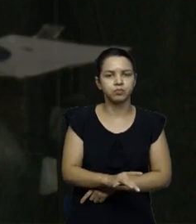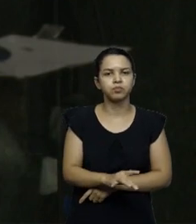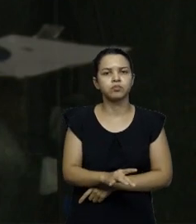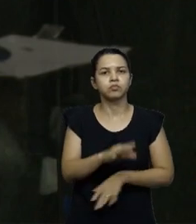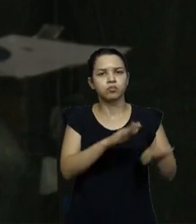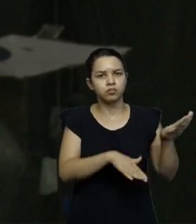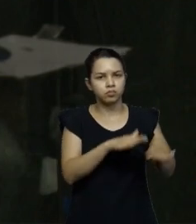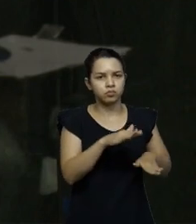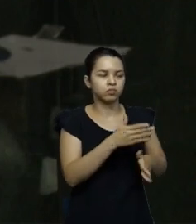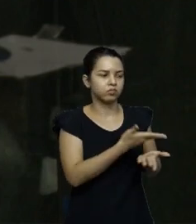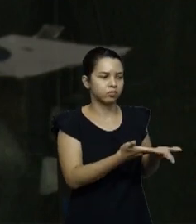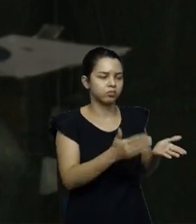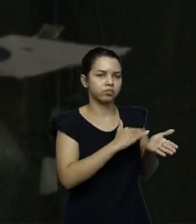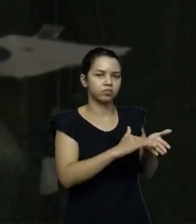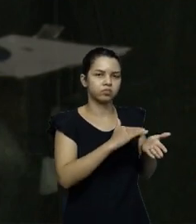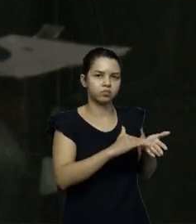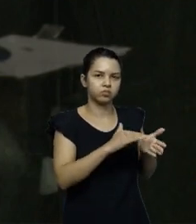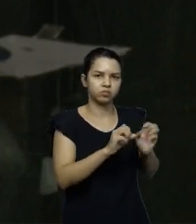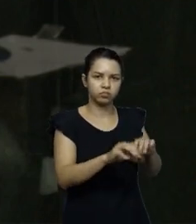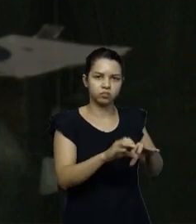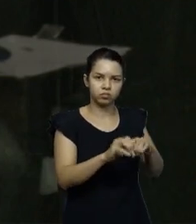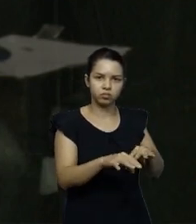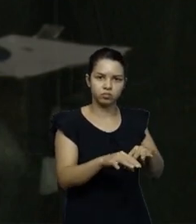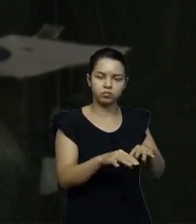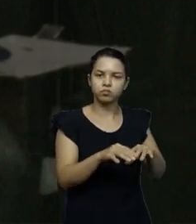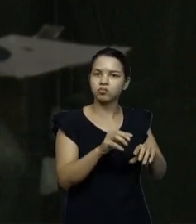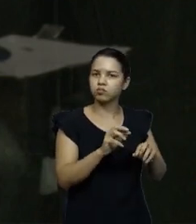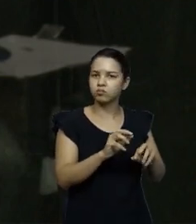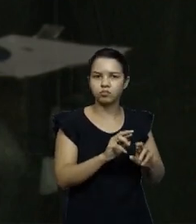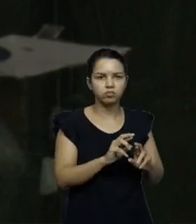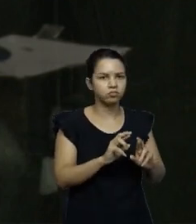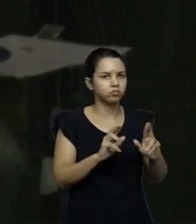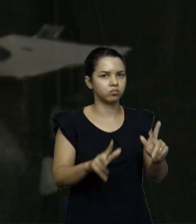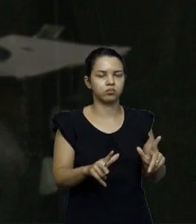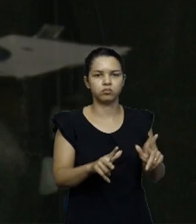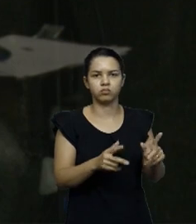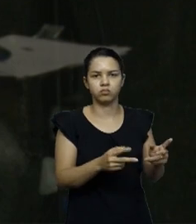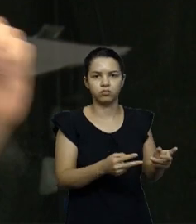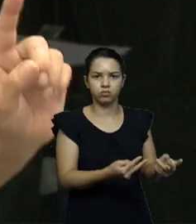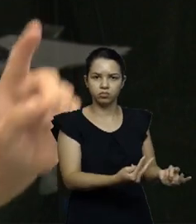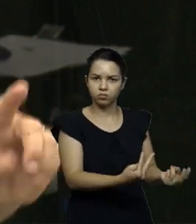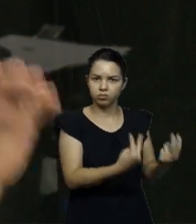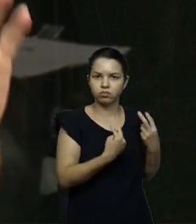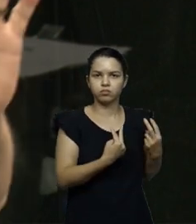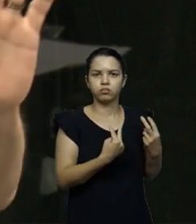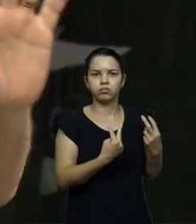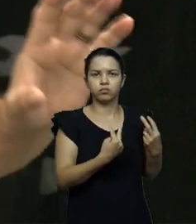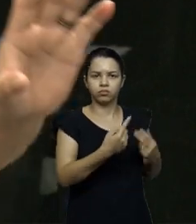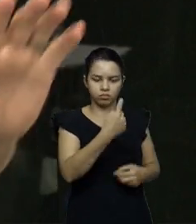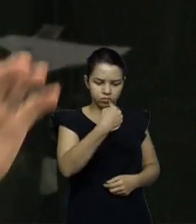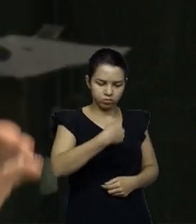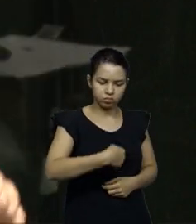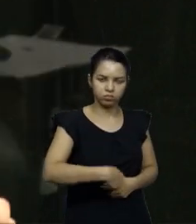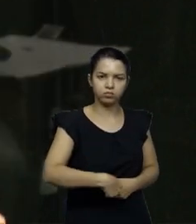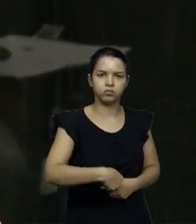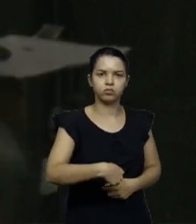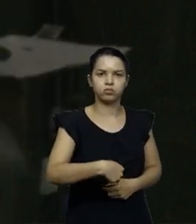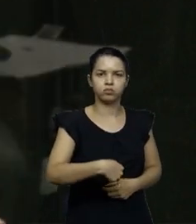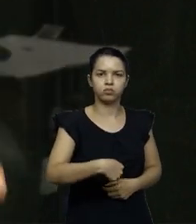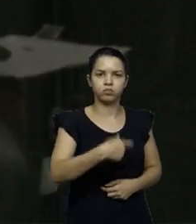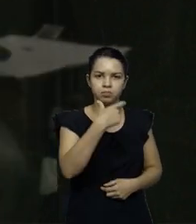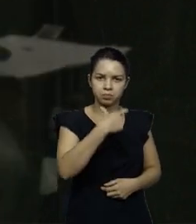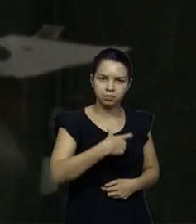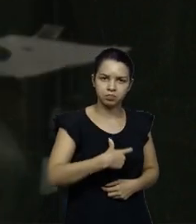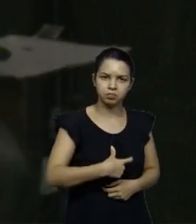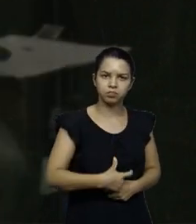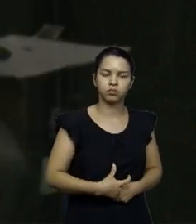ela nos faz ao contrário ela não nos ver simples ela não nos ver como os agentes sociais